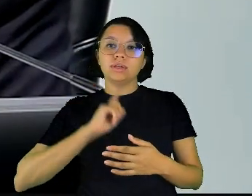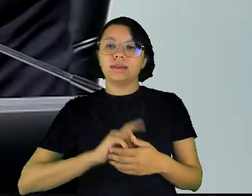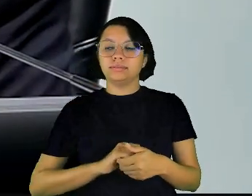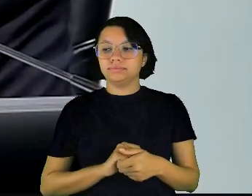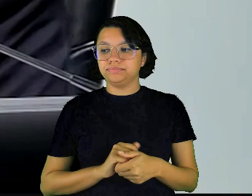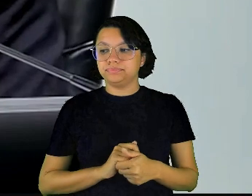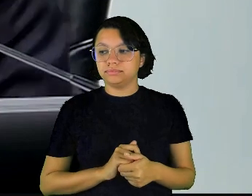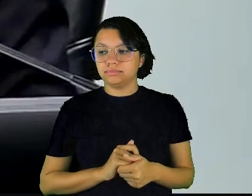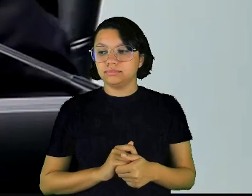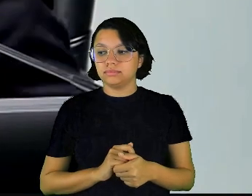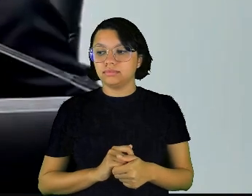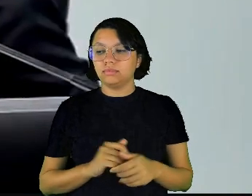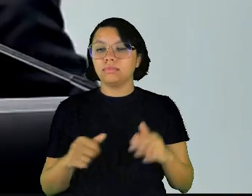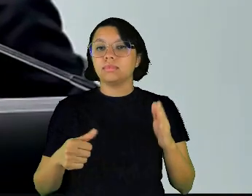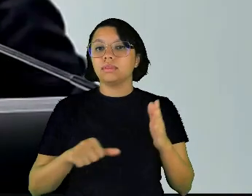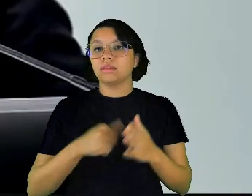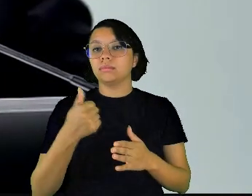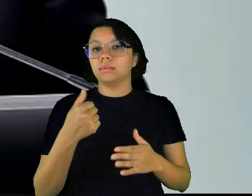A primeira